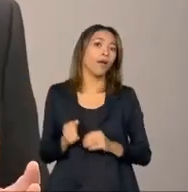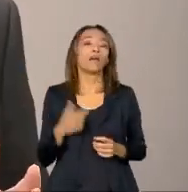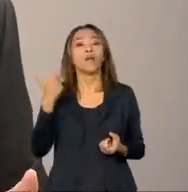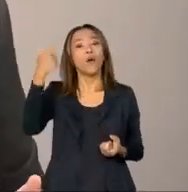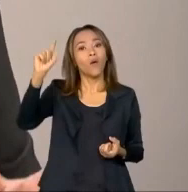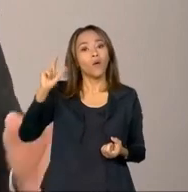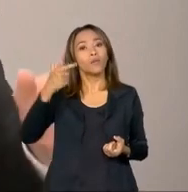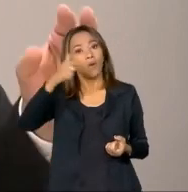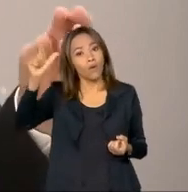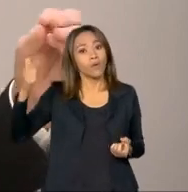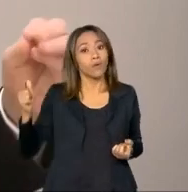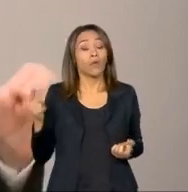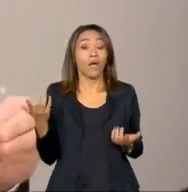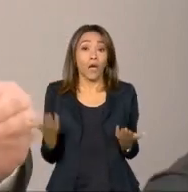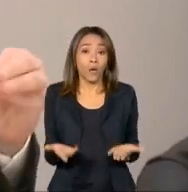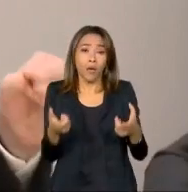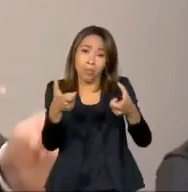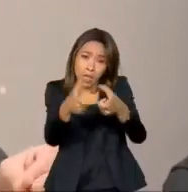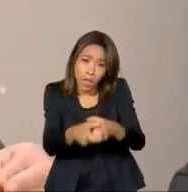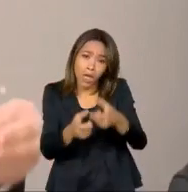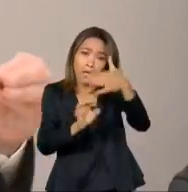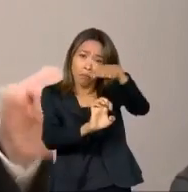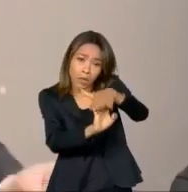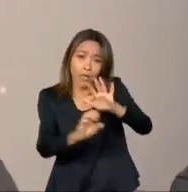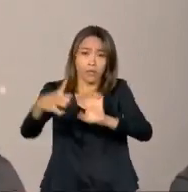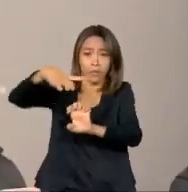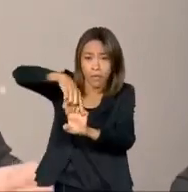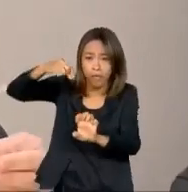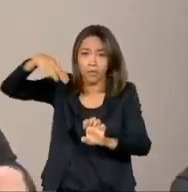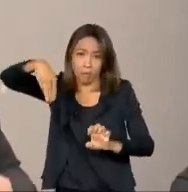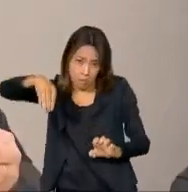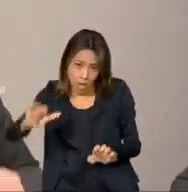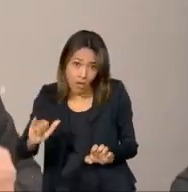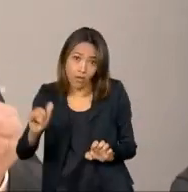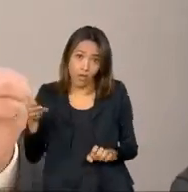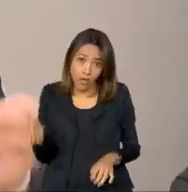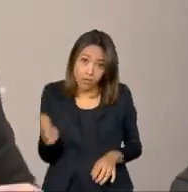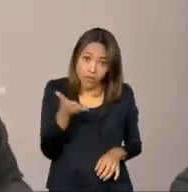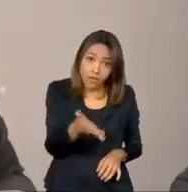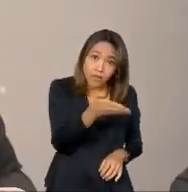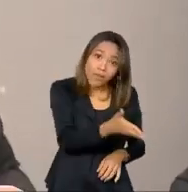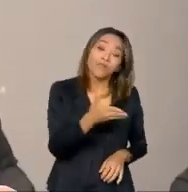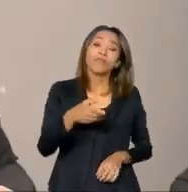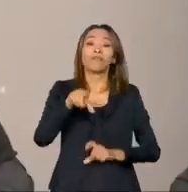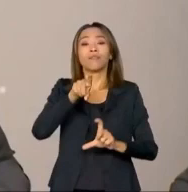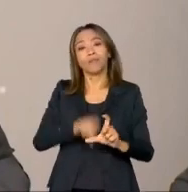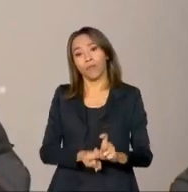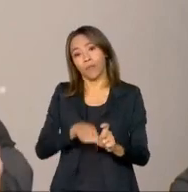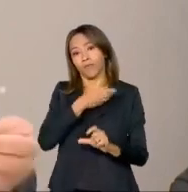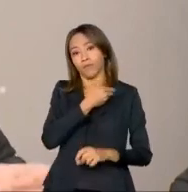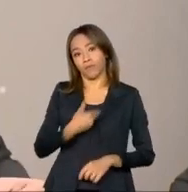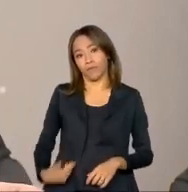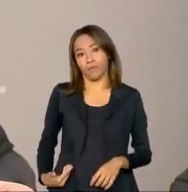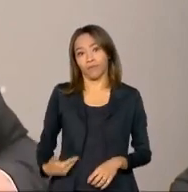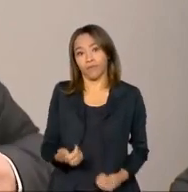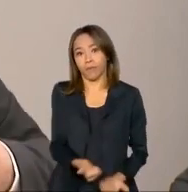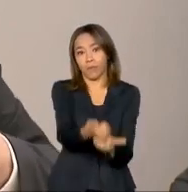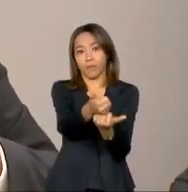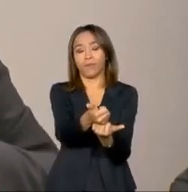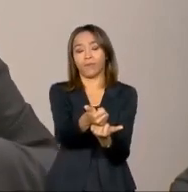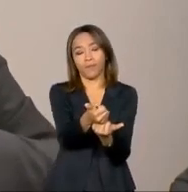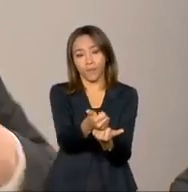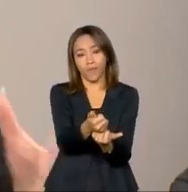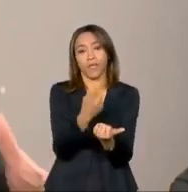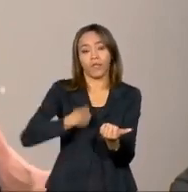proteína. Agora, o pequeno, o micro, o MEI, esse depende da gente. A gente com eles